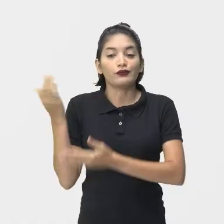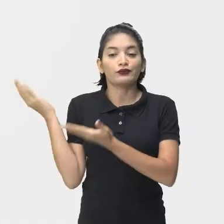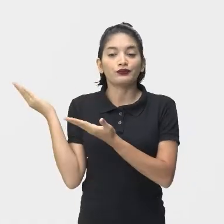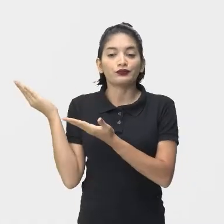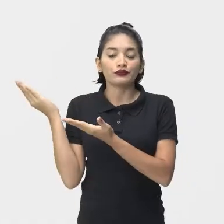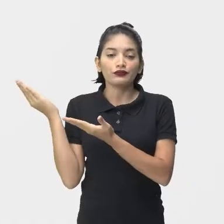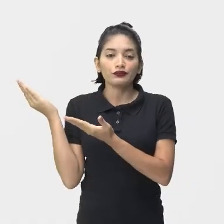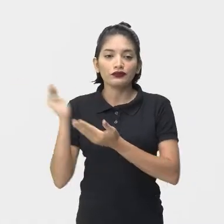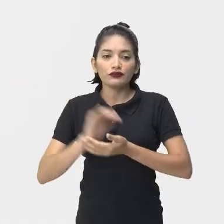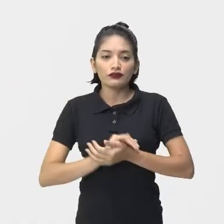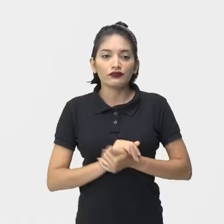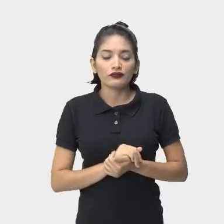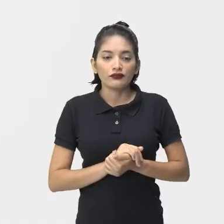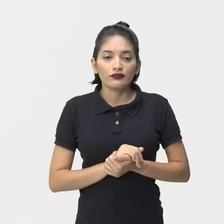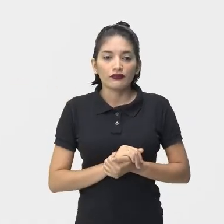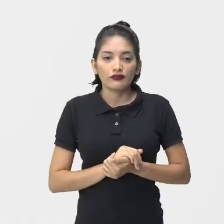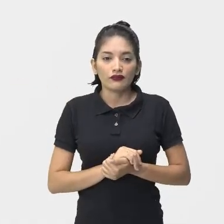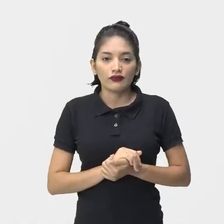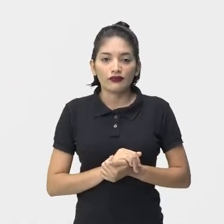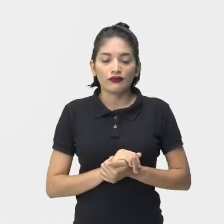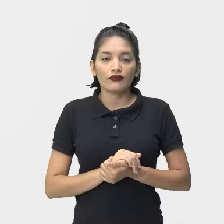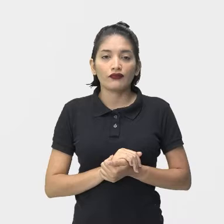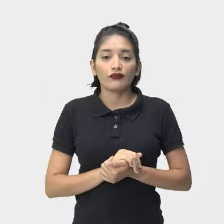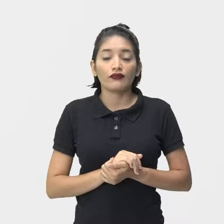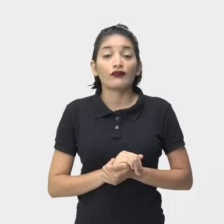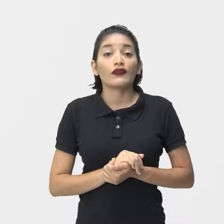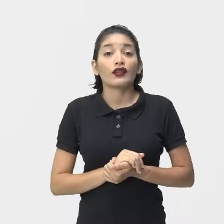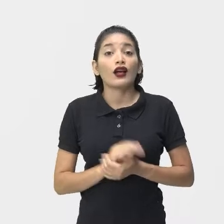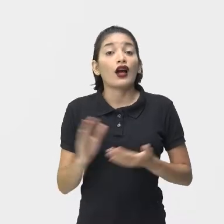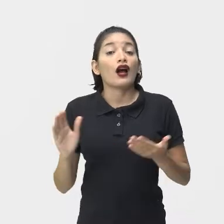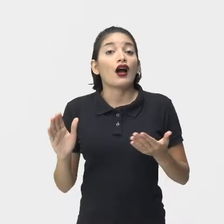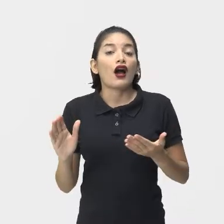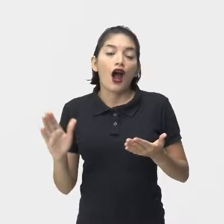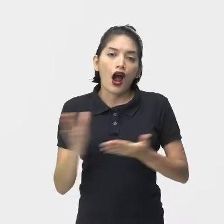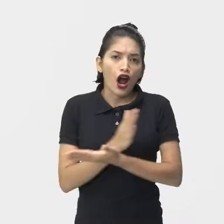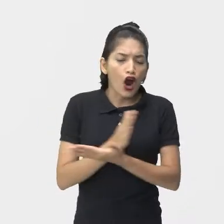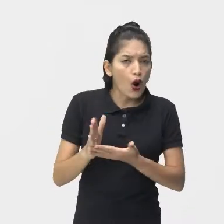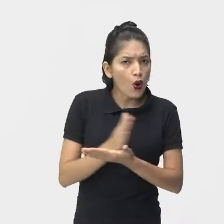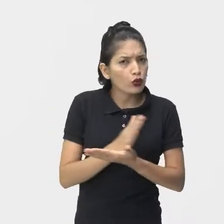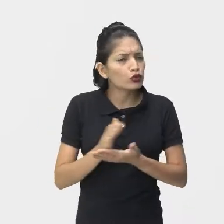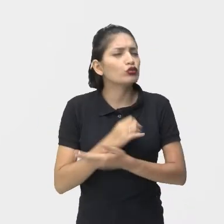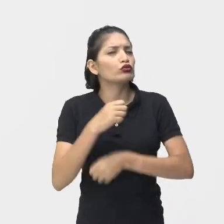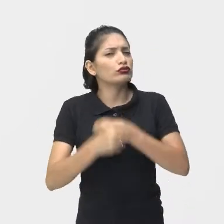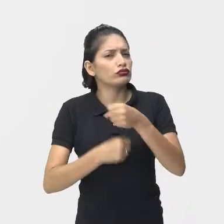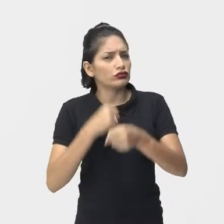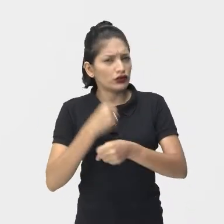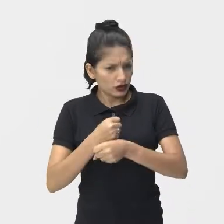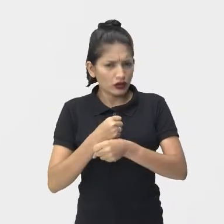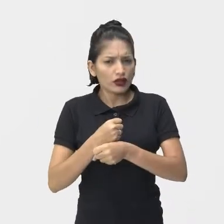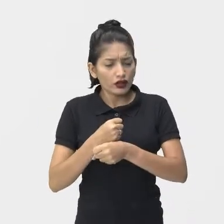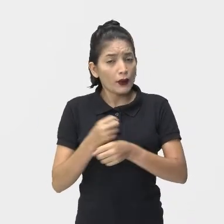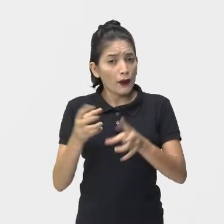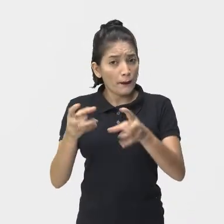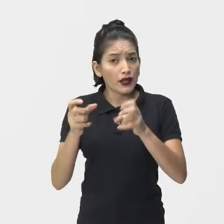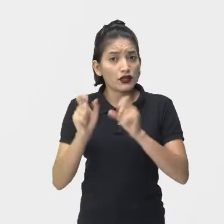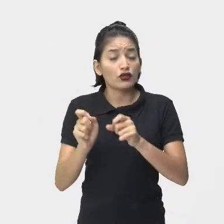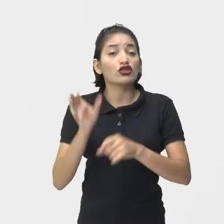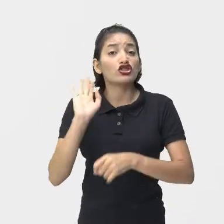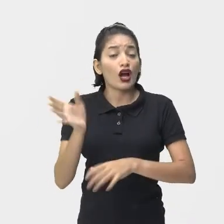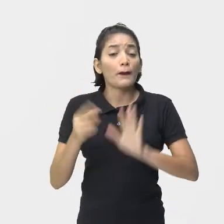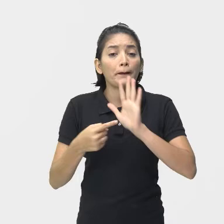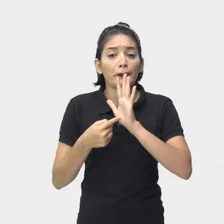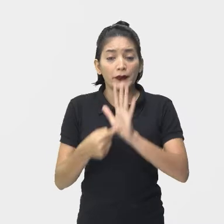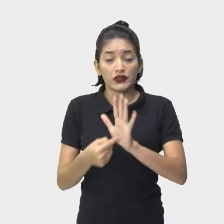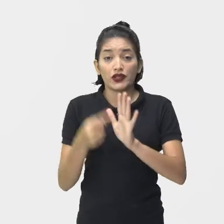vejamos. Dentro de alguns anos, eu estou falando que dentro de alguns anos, observem que eu já